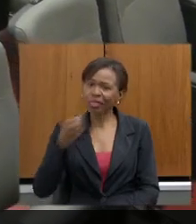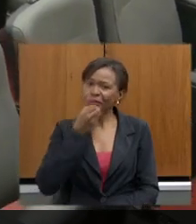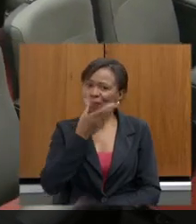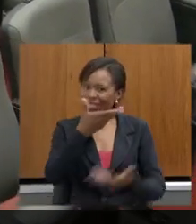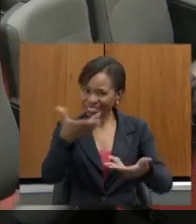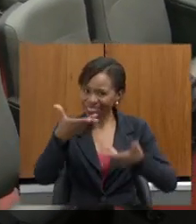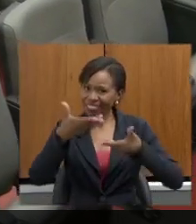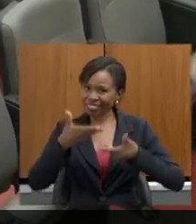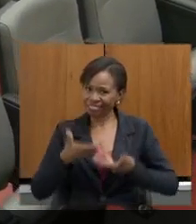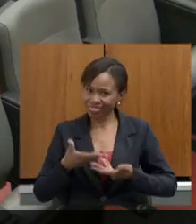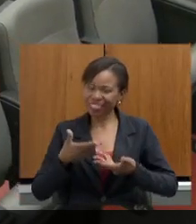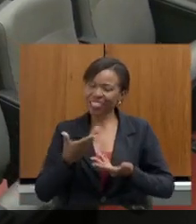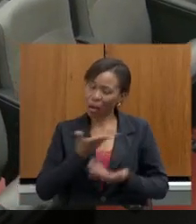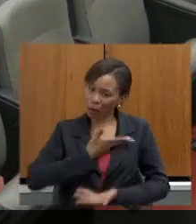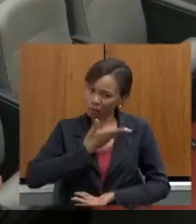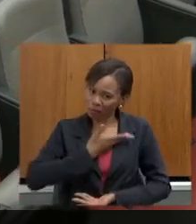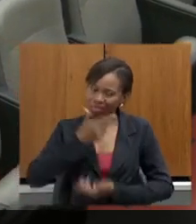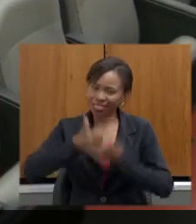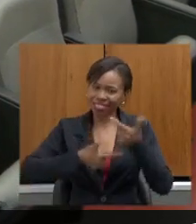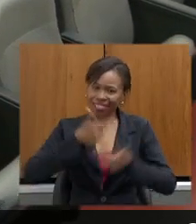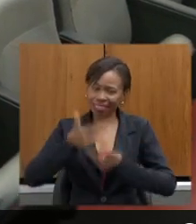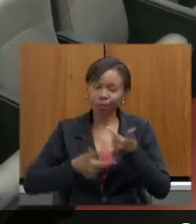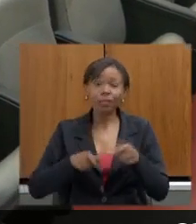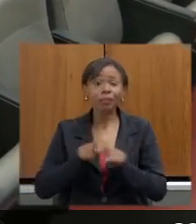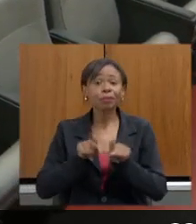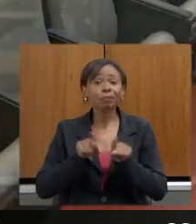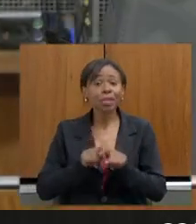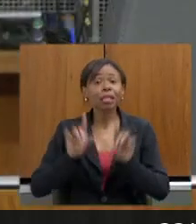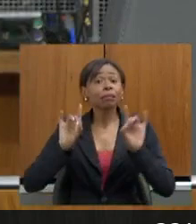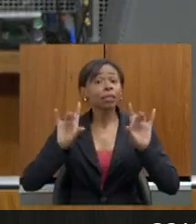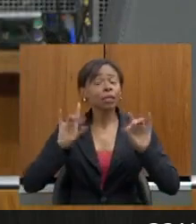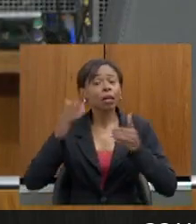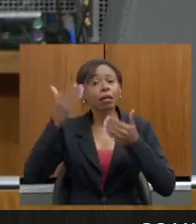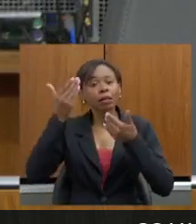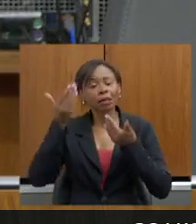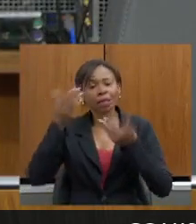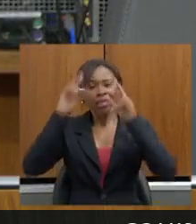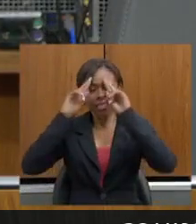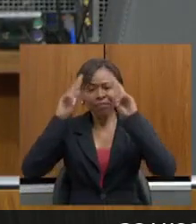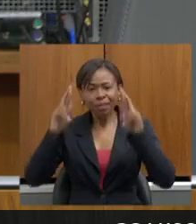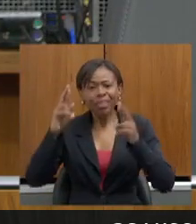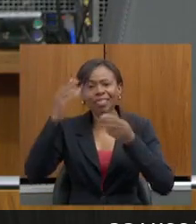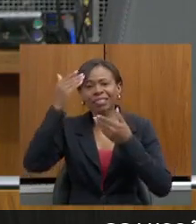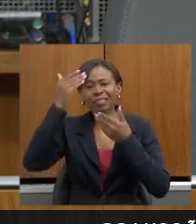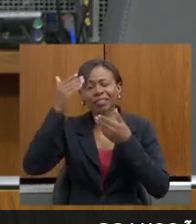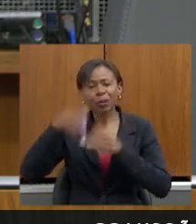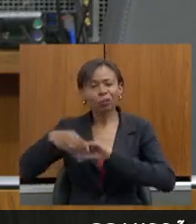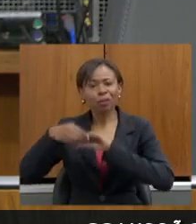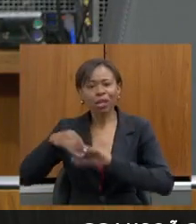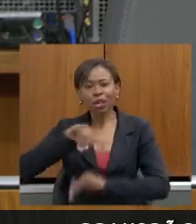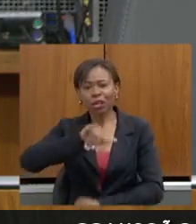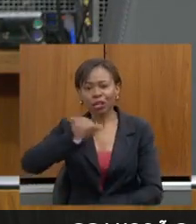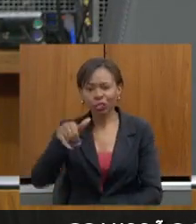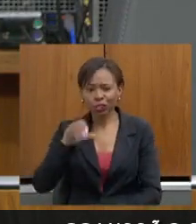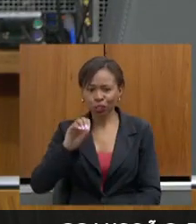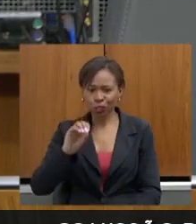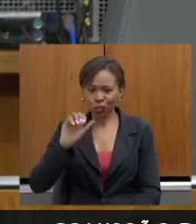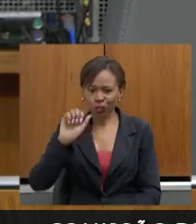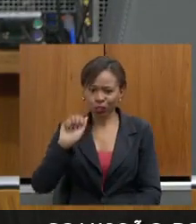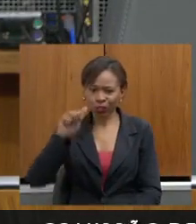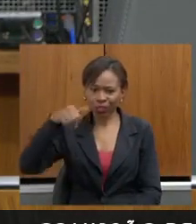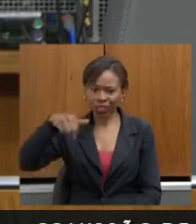parceiro de trabalho de uma forma muito especial respeitosa também cumprimentar Doutor Joaquim é o chefe